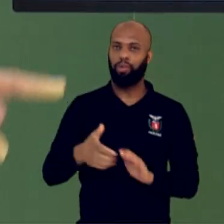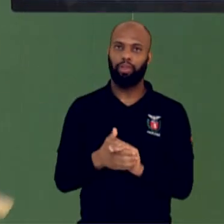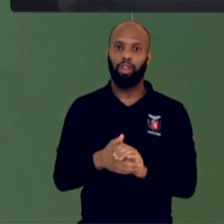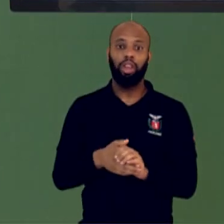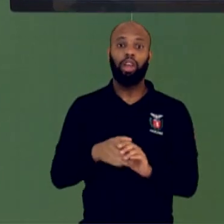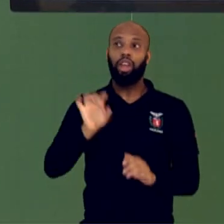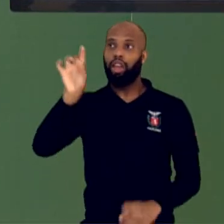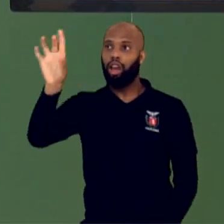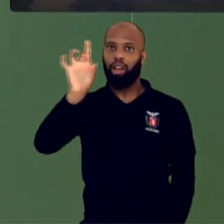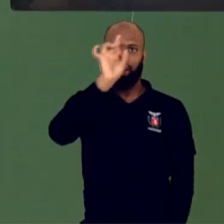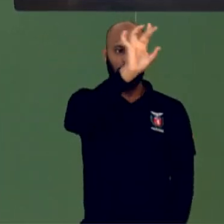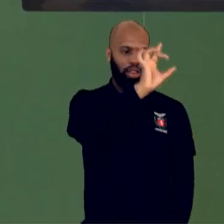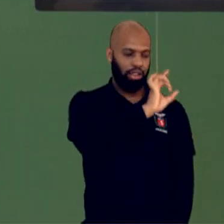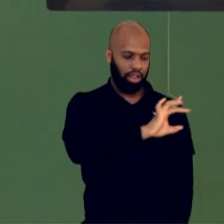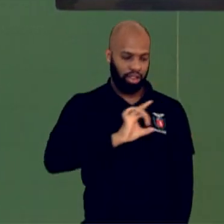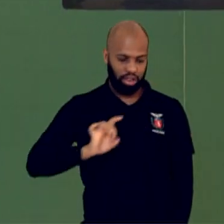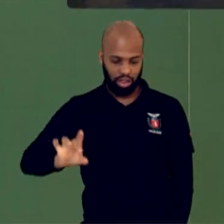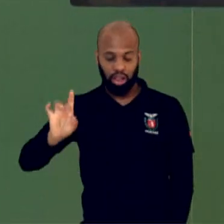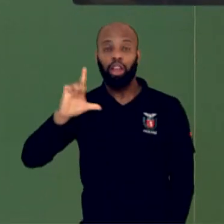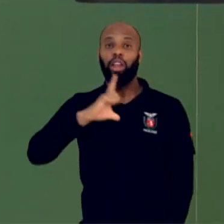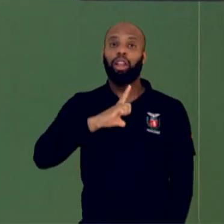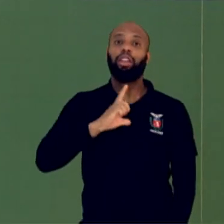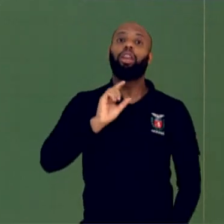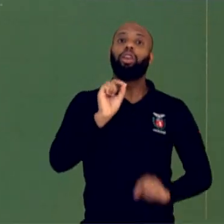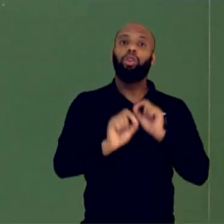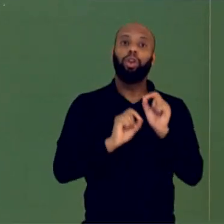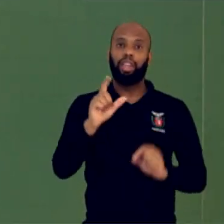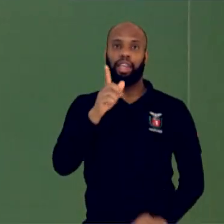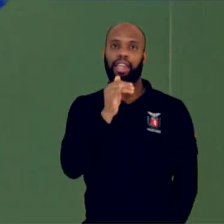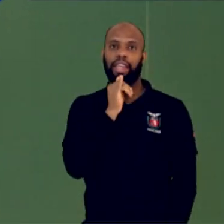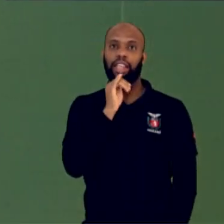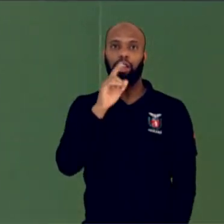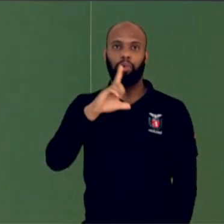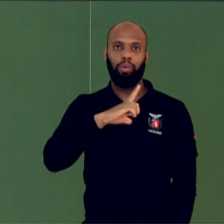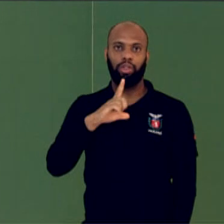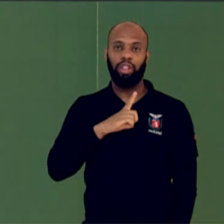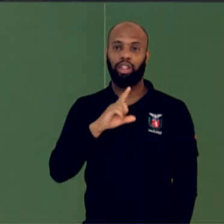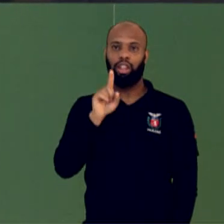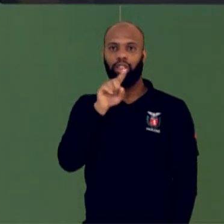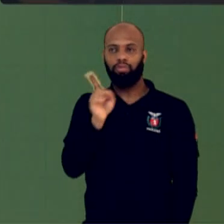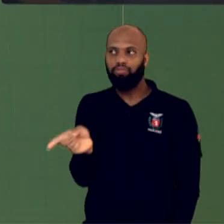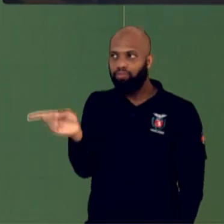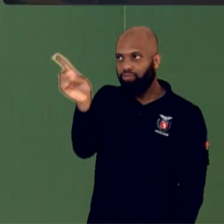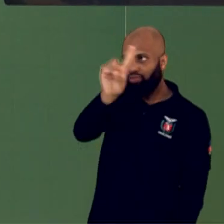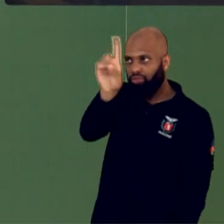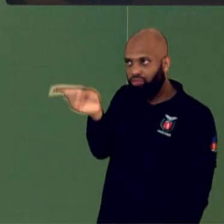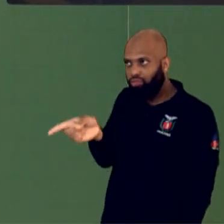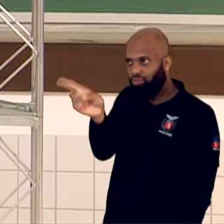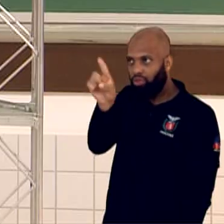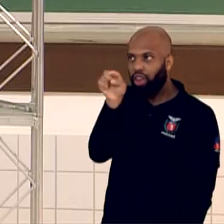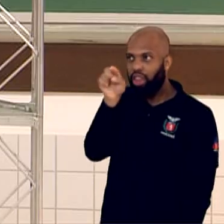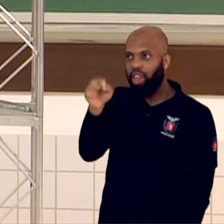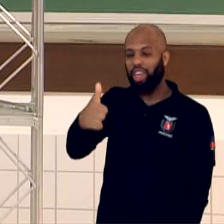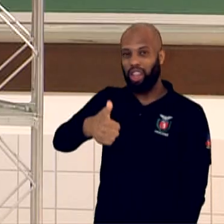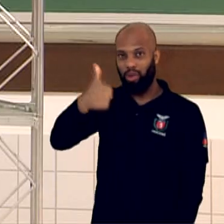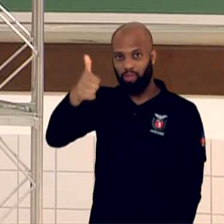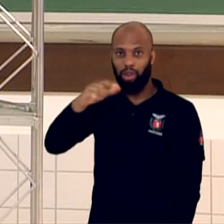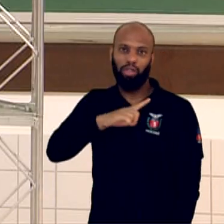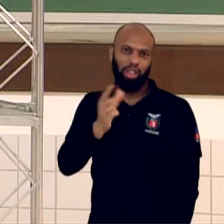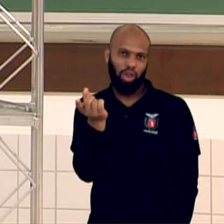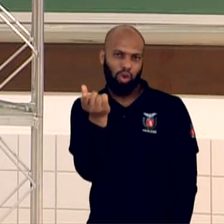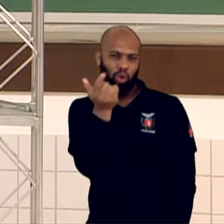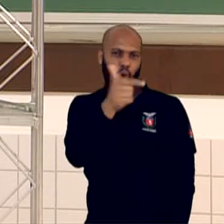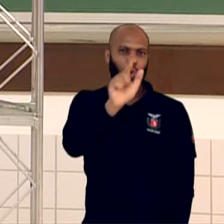na circunferência, sempre vai ter um correspondente que está lá no primeiro quadrante. E é justamente esse processo que eu vou